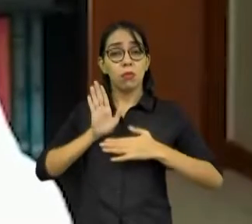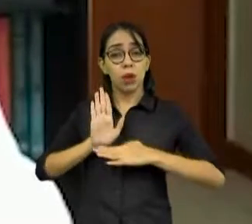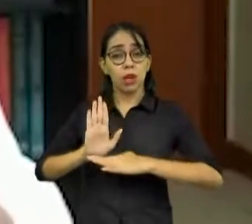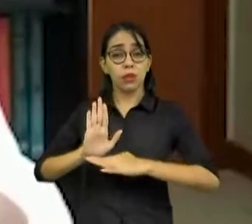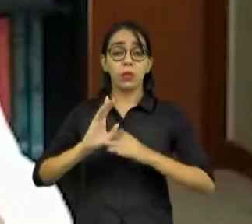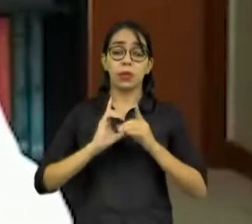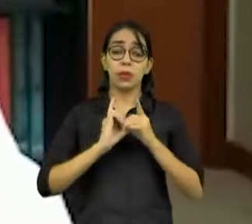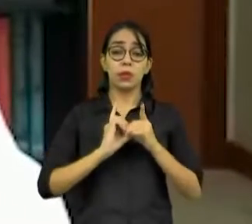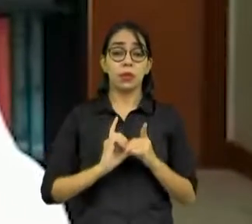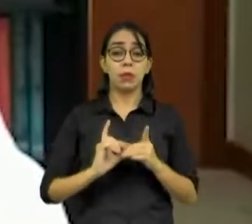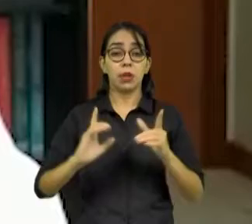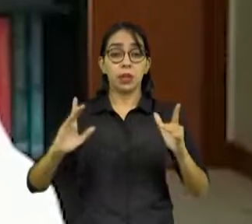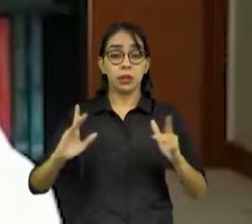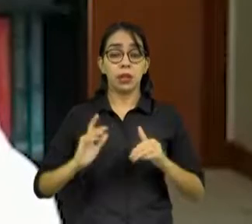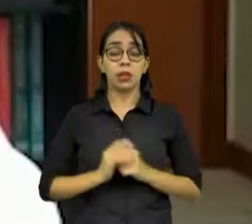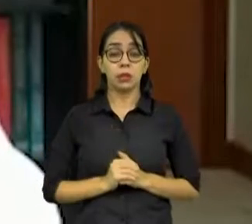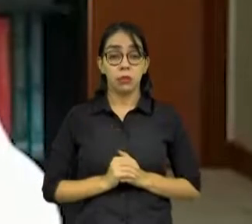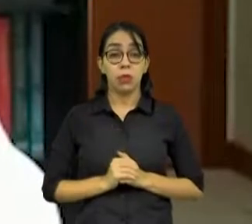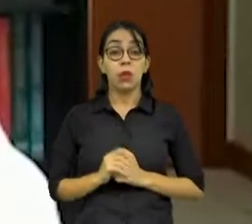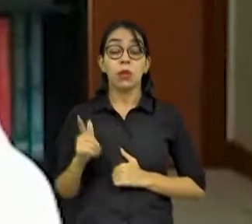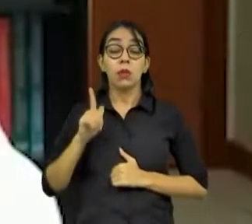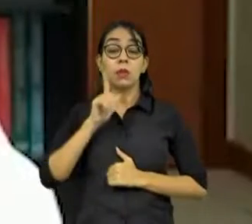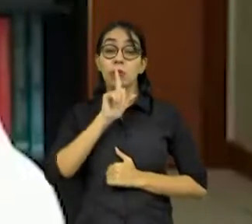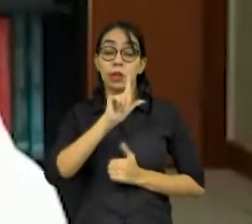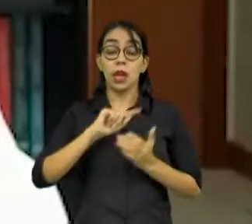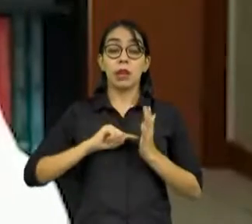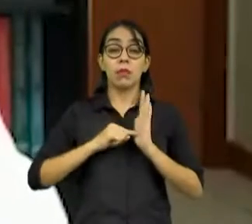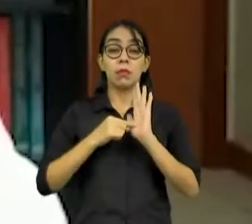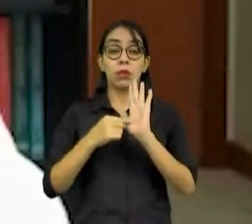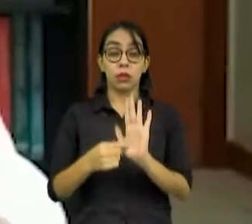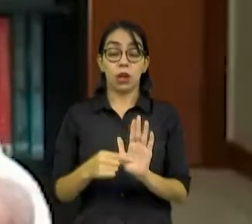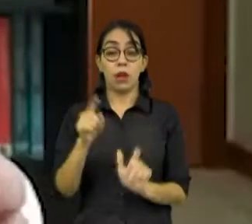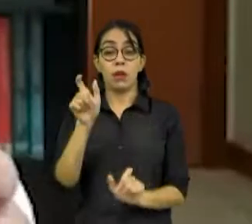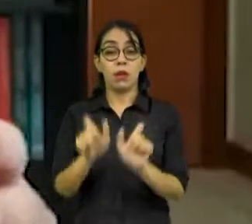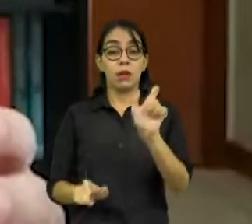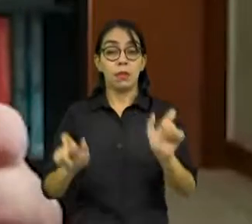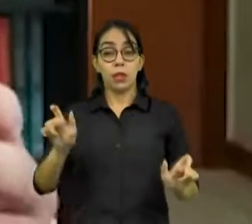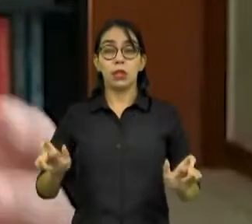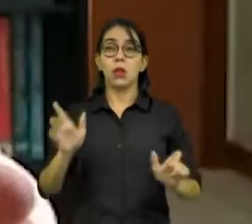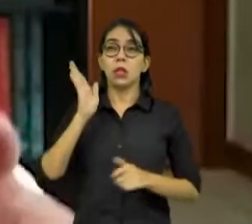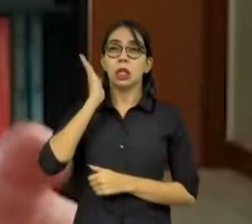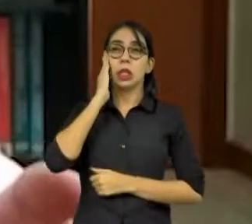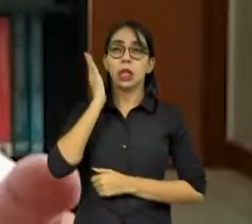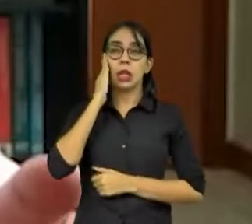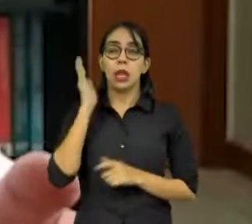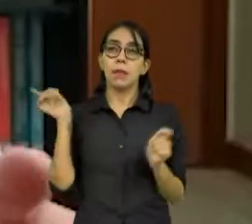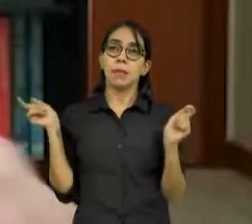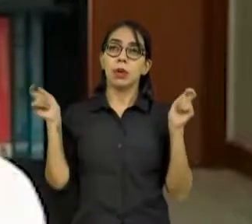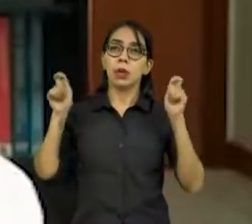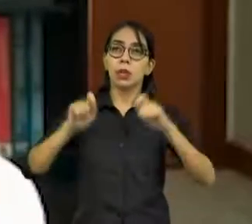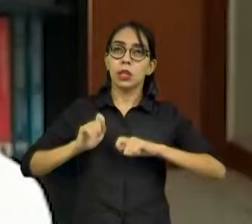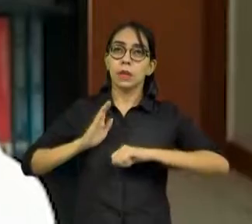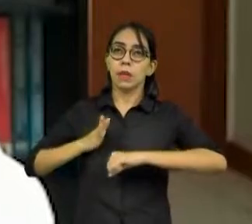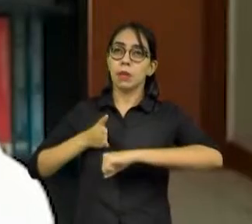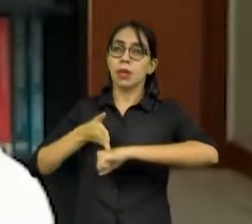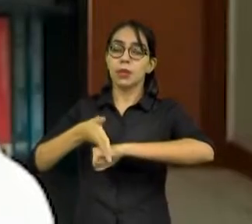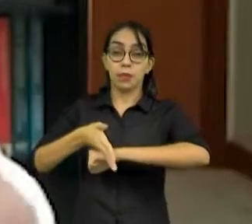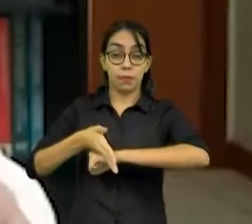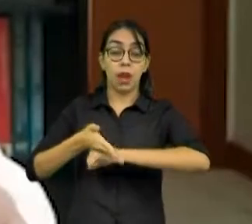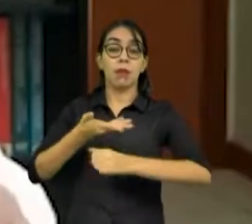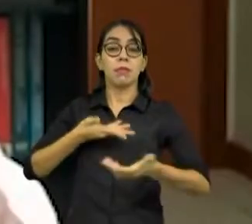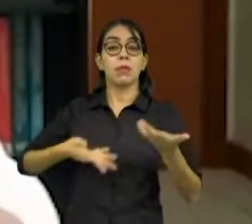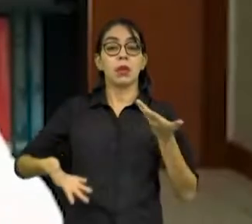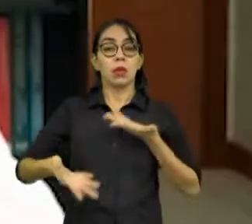ela deixa à disposição do eleitor a possibilidade dele poder participar da arrecadação